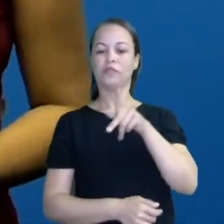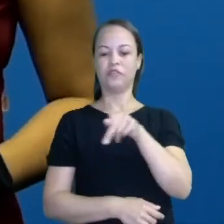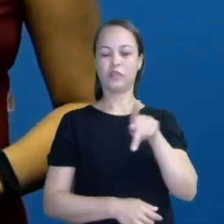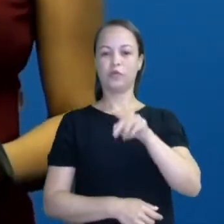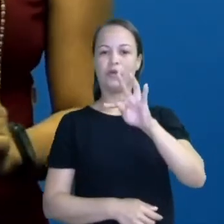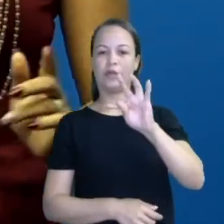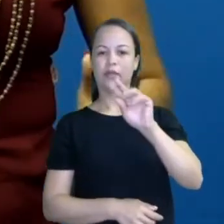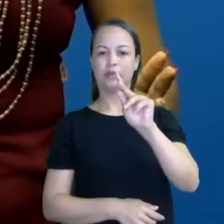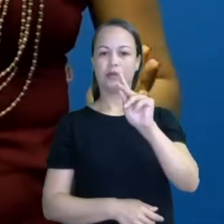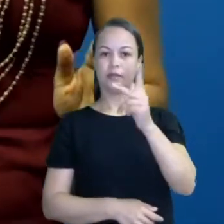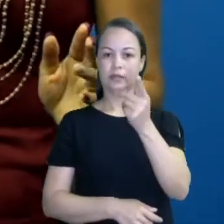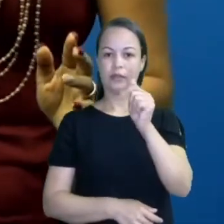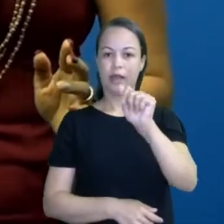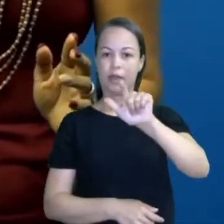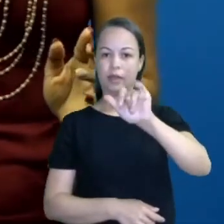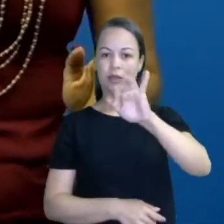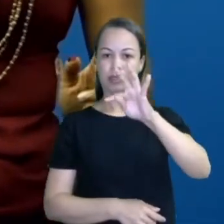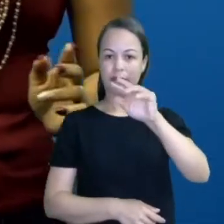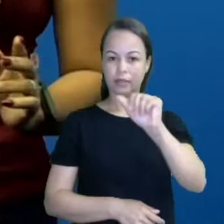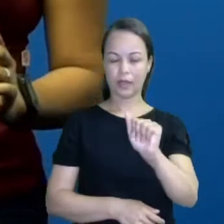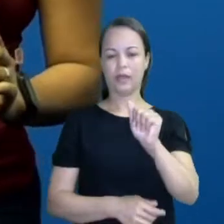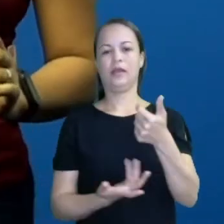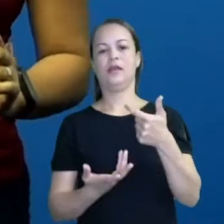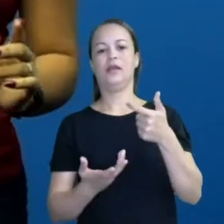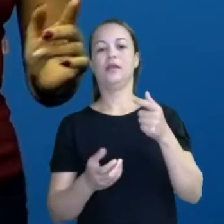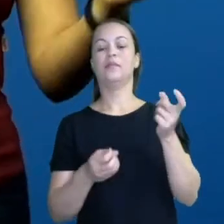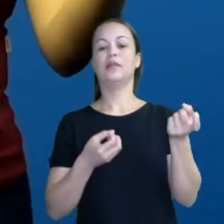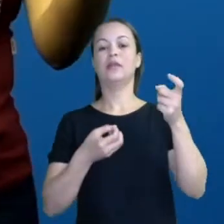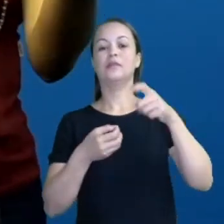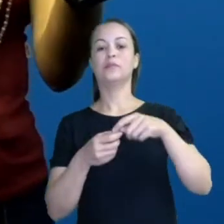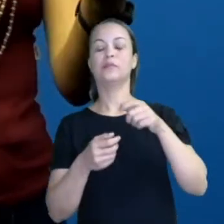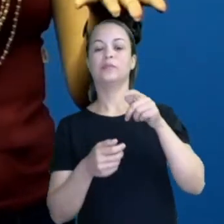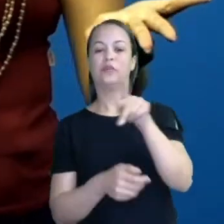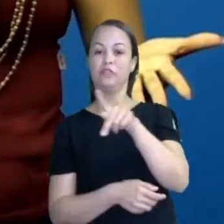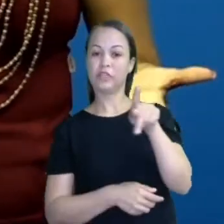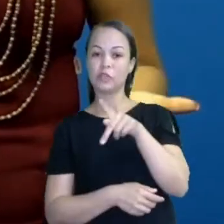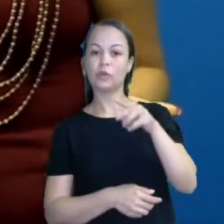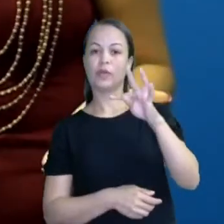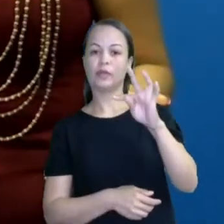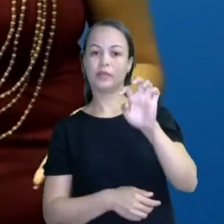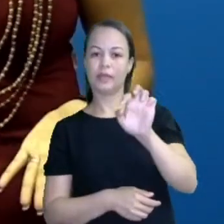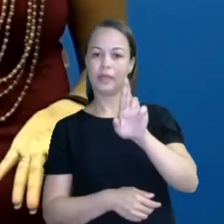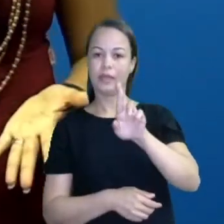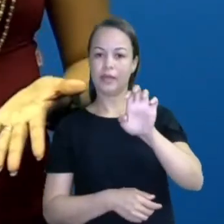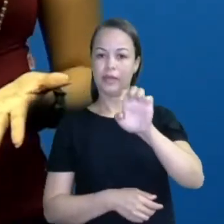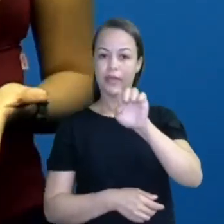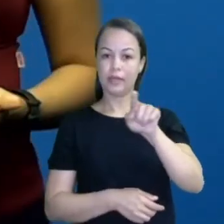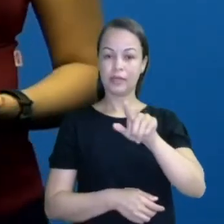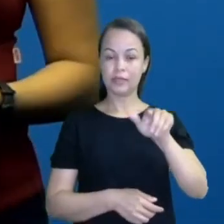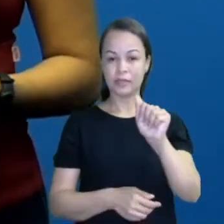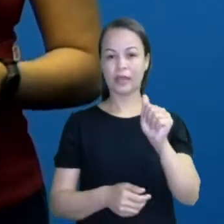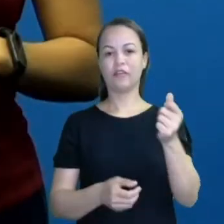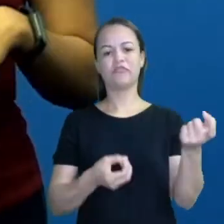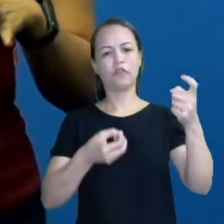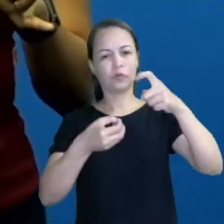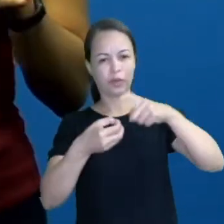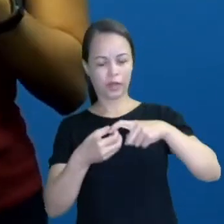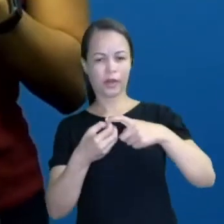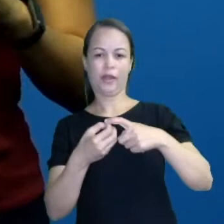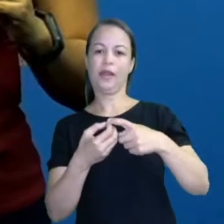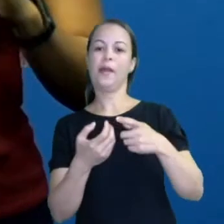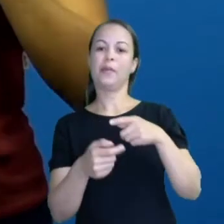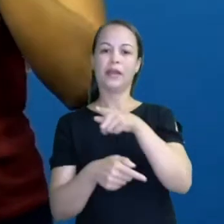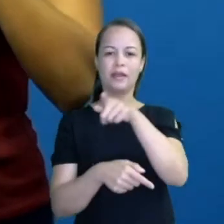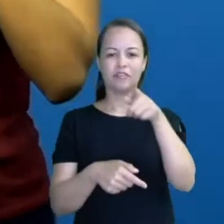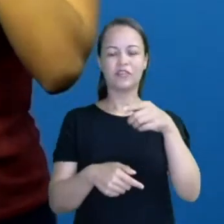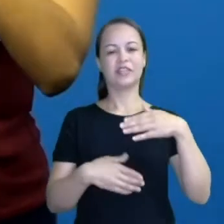Thalita, tá certo? Em breve, professora Tereza irá voltar para essa turminha tão querida que é a turminha do 5º ano. Mas hoje